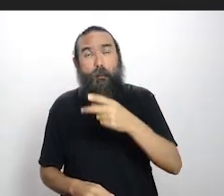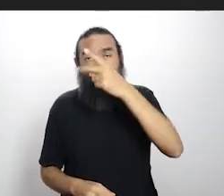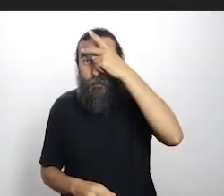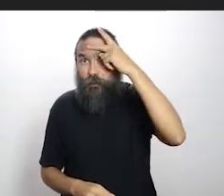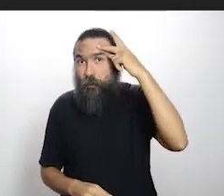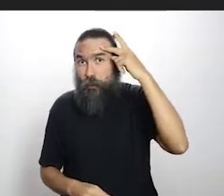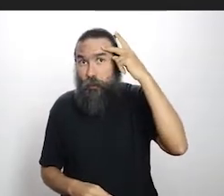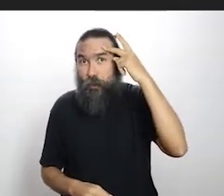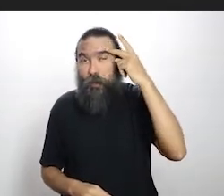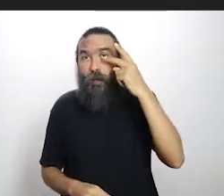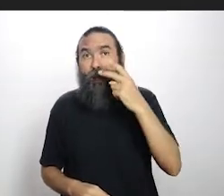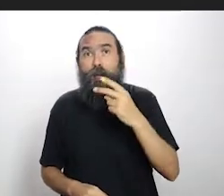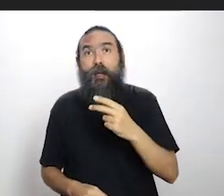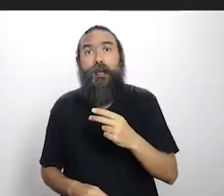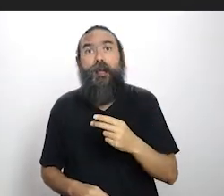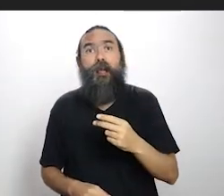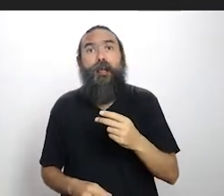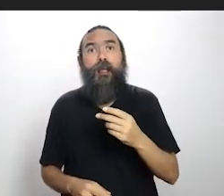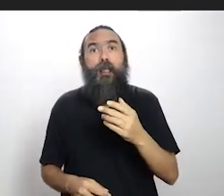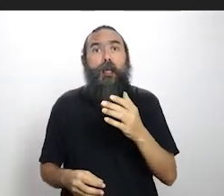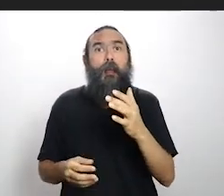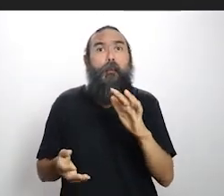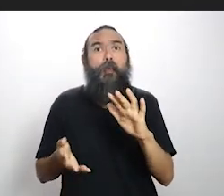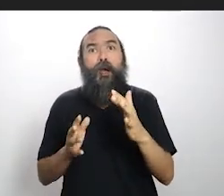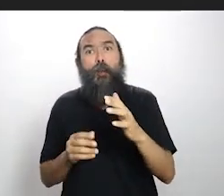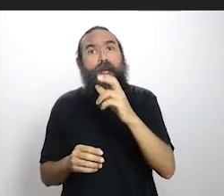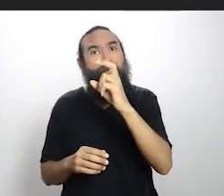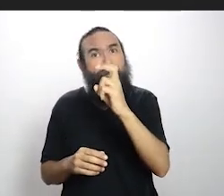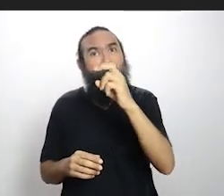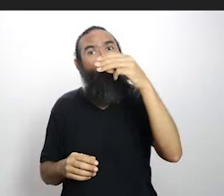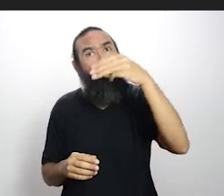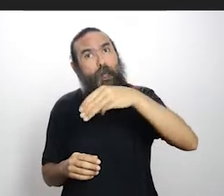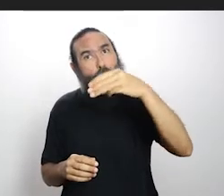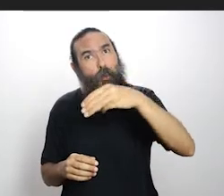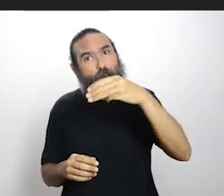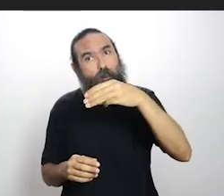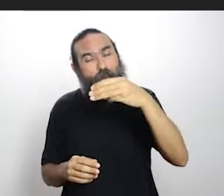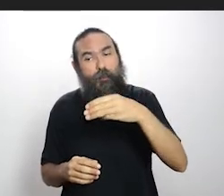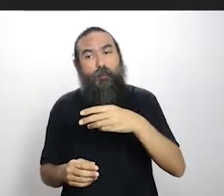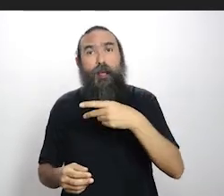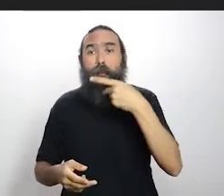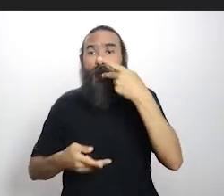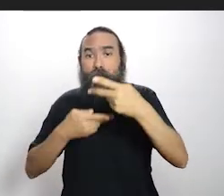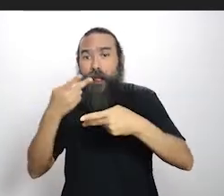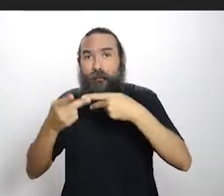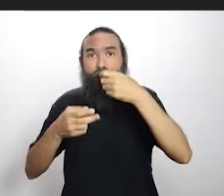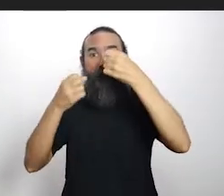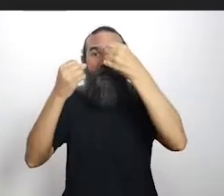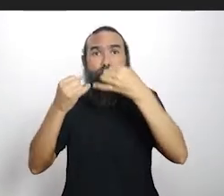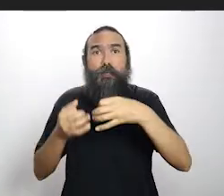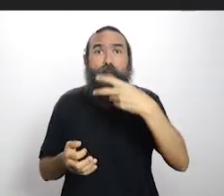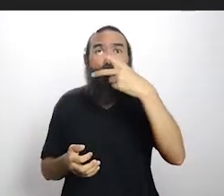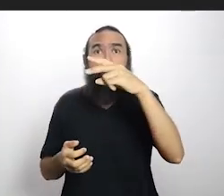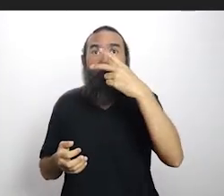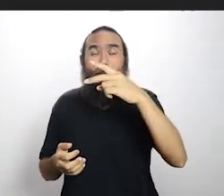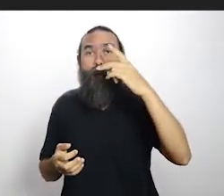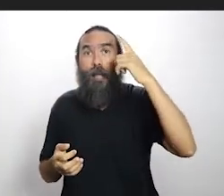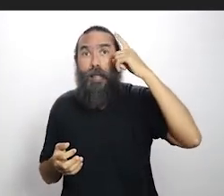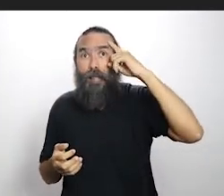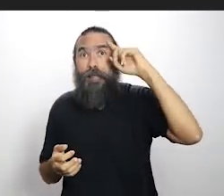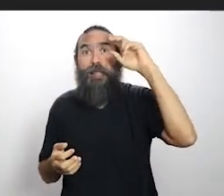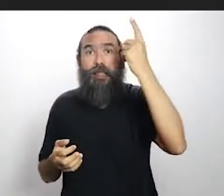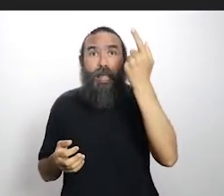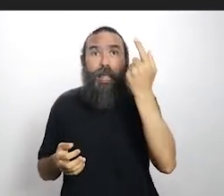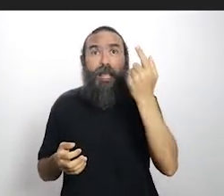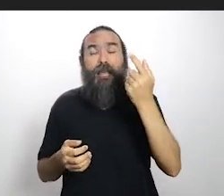cada uma vai ter em torno de 5, no máximo 6 minutos, para poder estar fazendo a exposição em